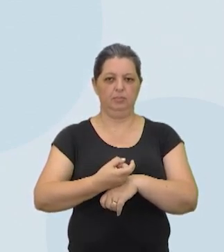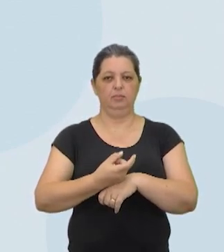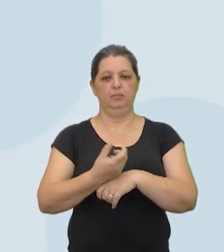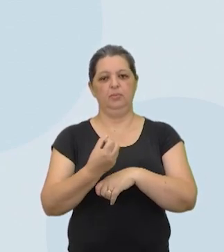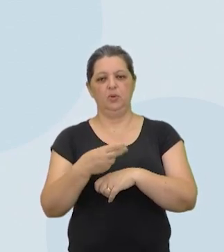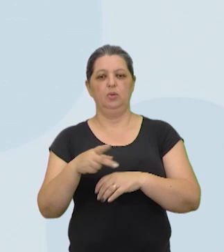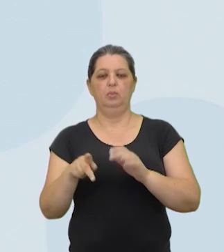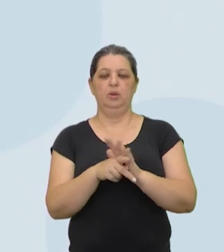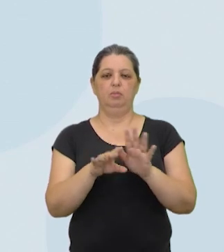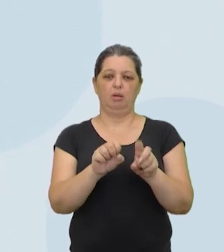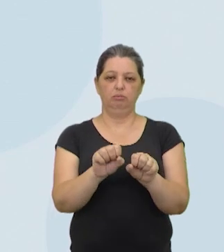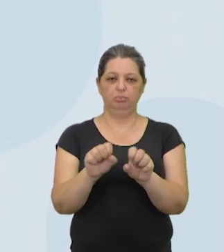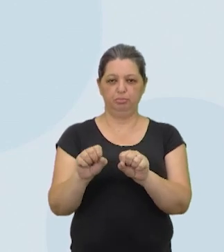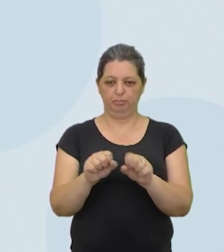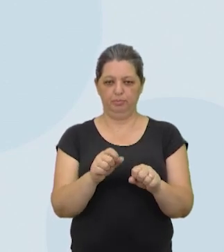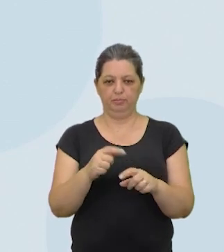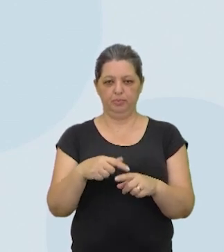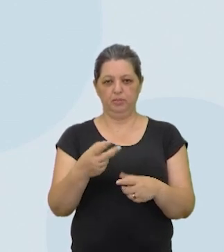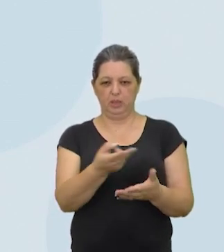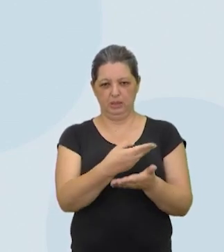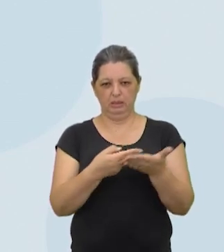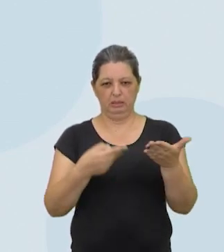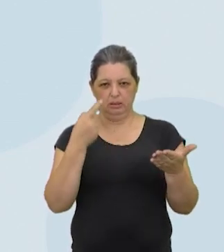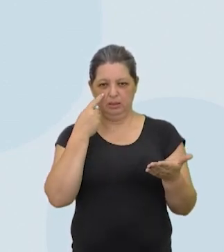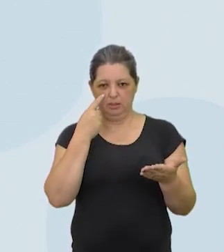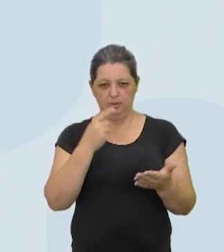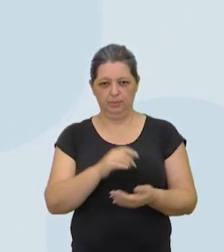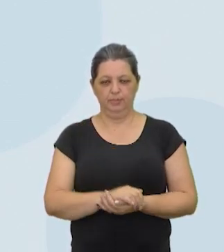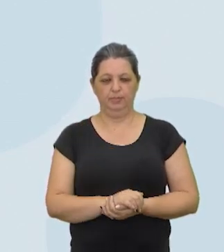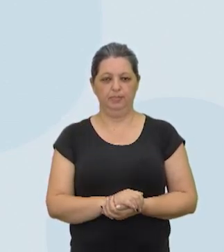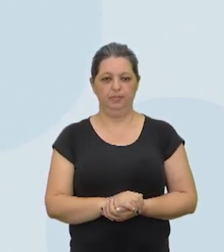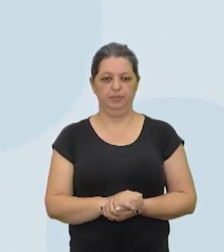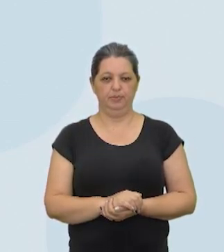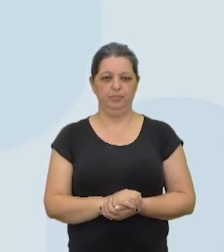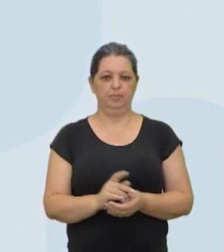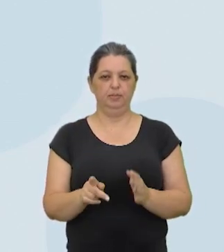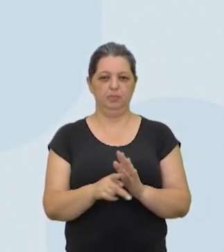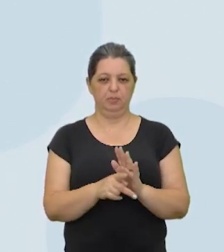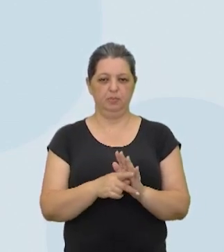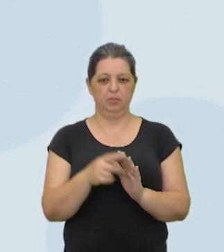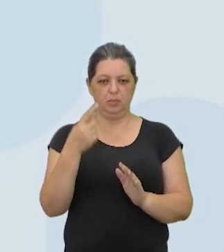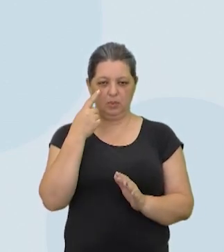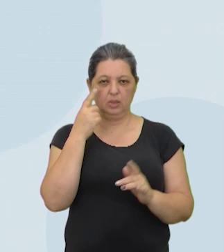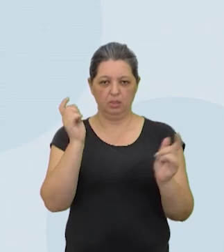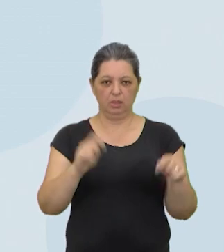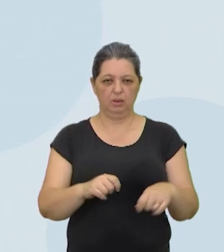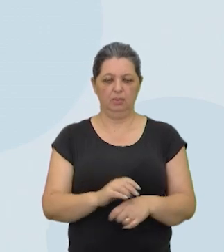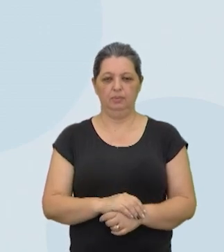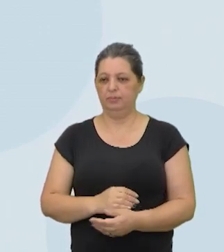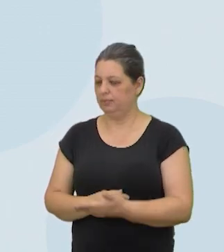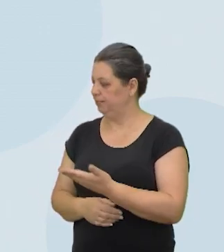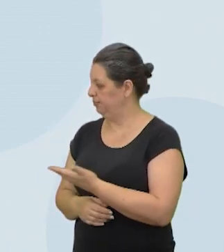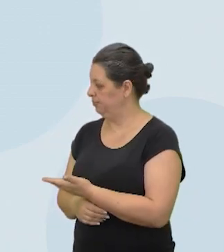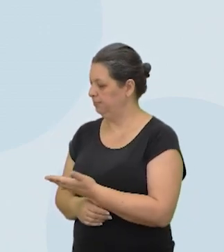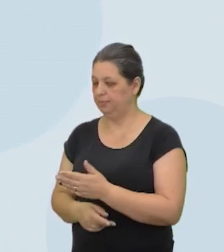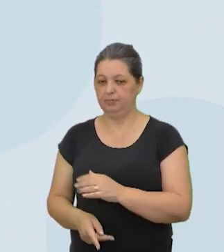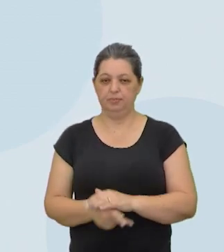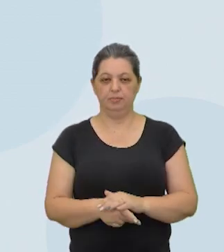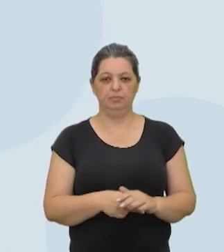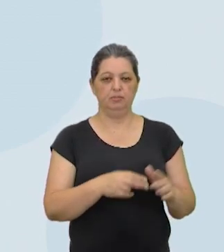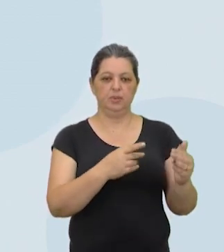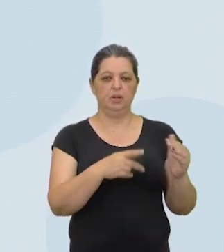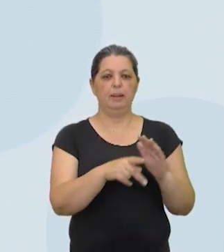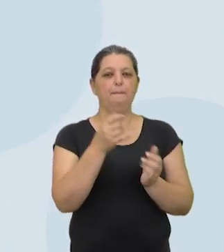ou moldáveis. Conforme está aí no desenho que está passando aí no slide, não sei se dá para ver, é você pegar uma forma bruta e